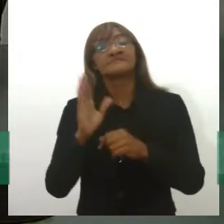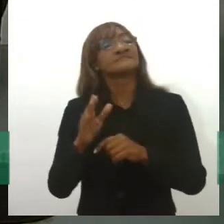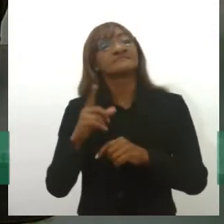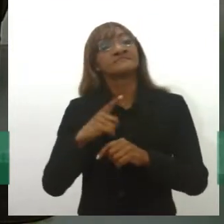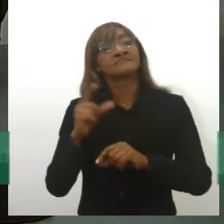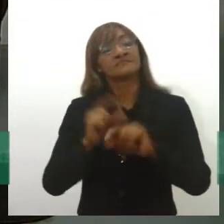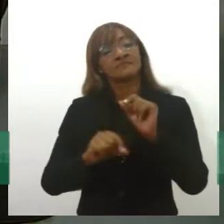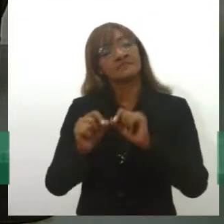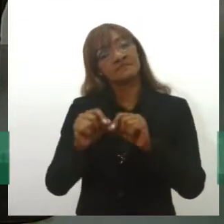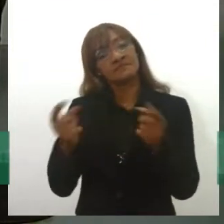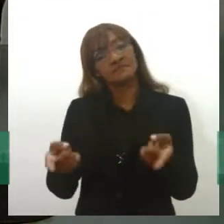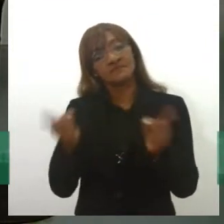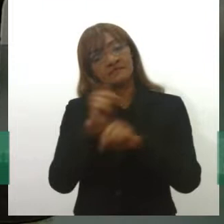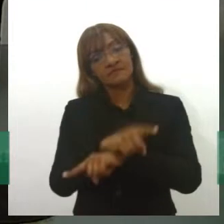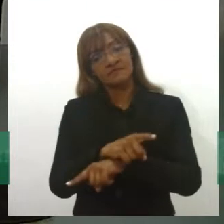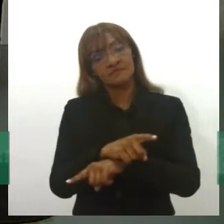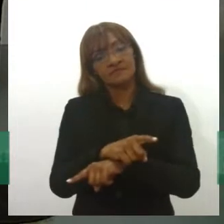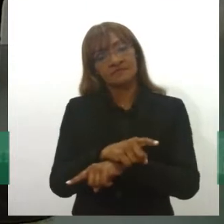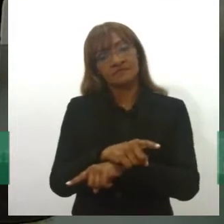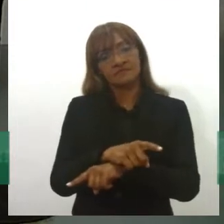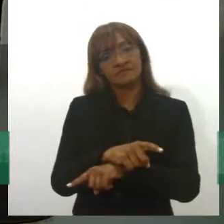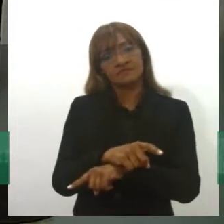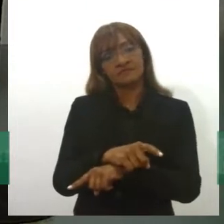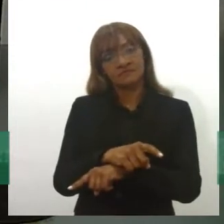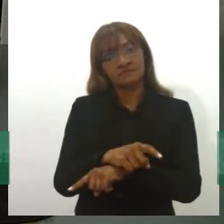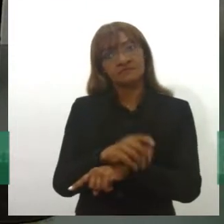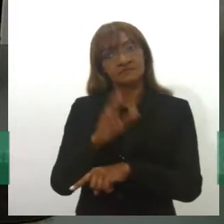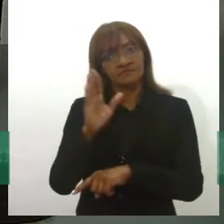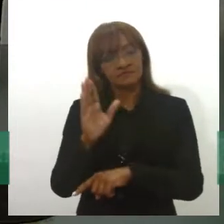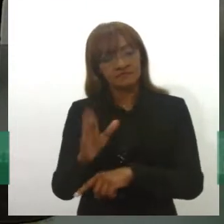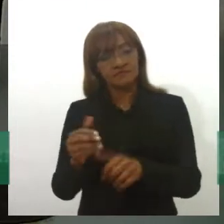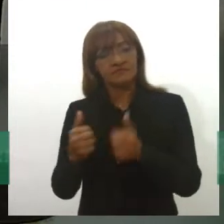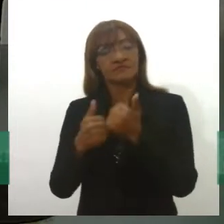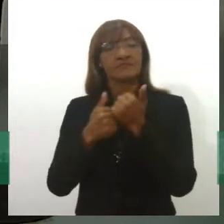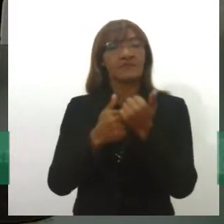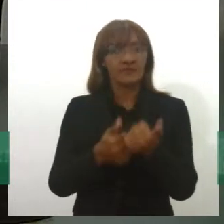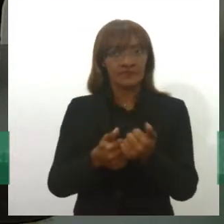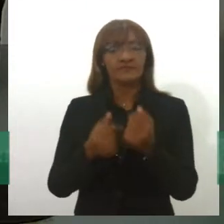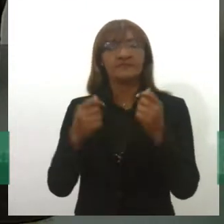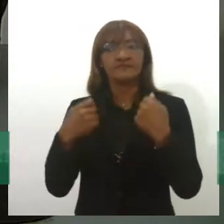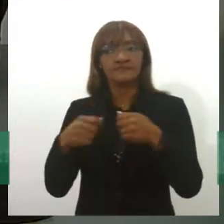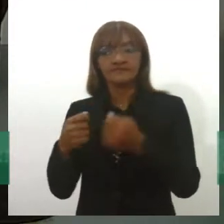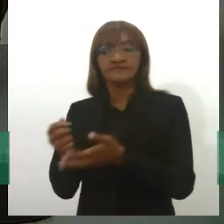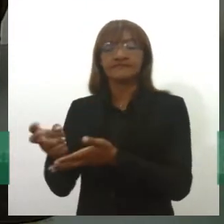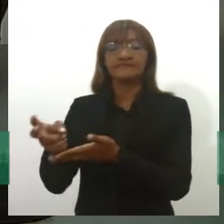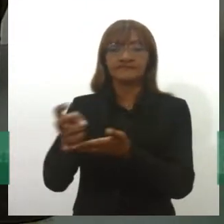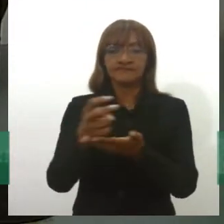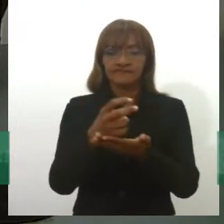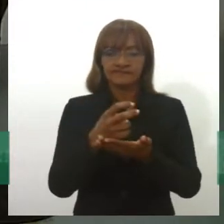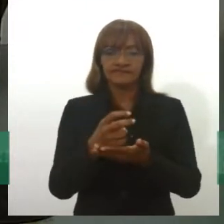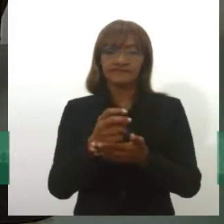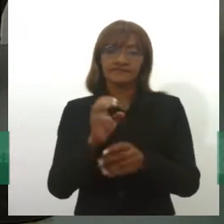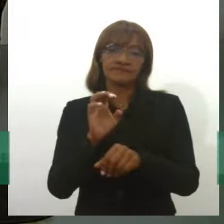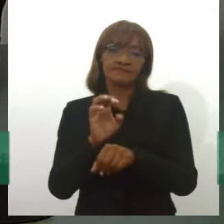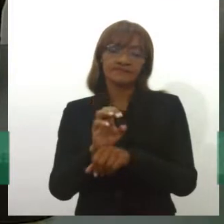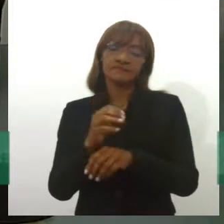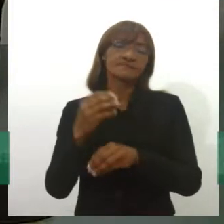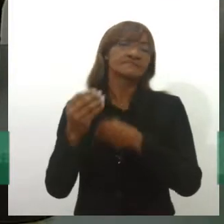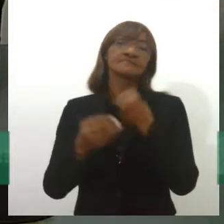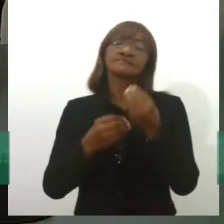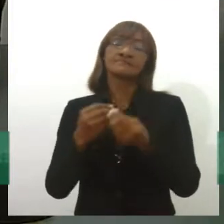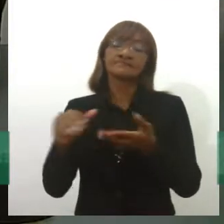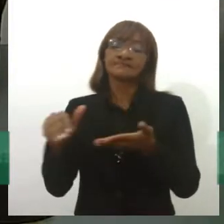questão do ICMS, né? Defendendo aí a arrecadação dos estados. Como é que os secretários